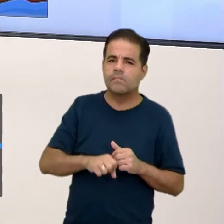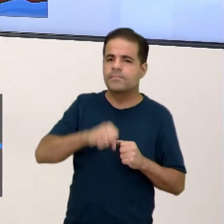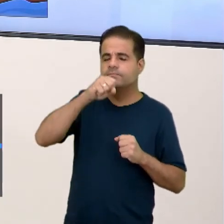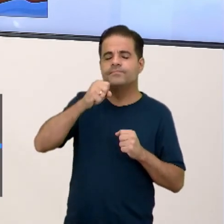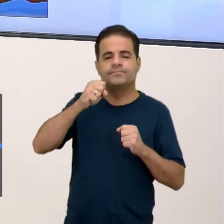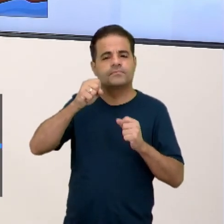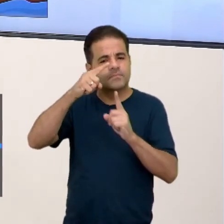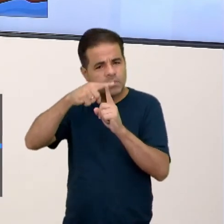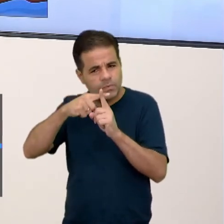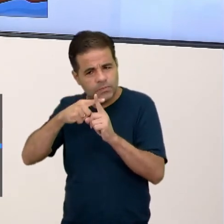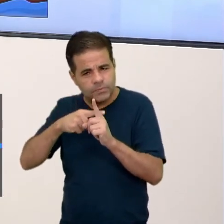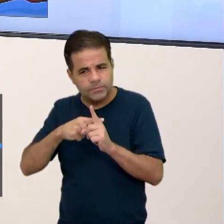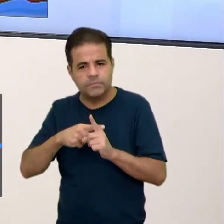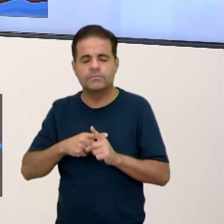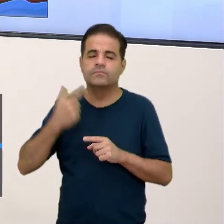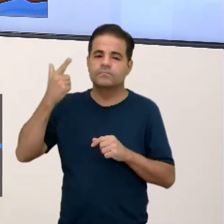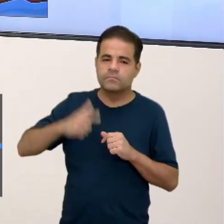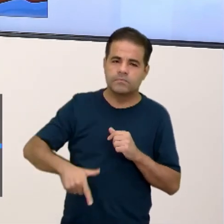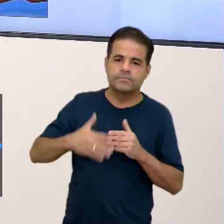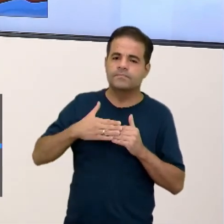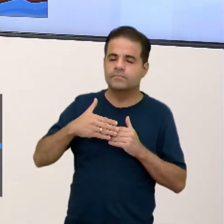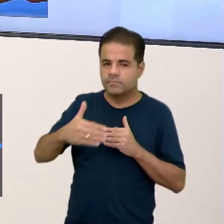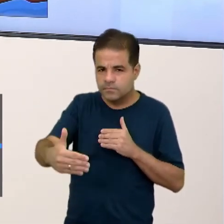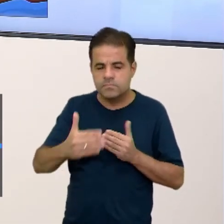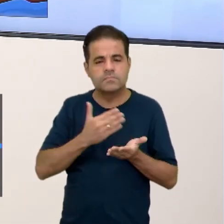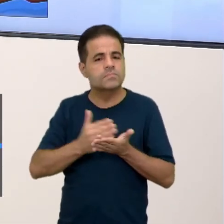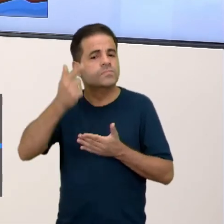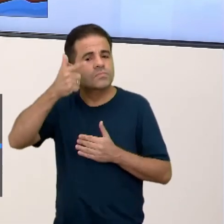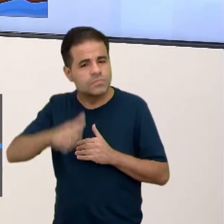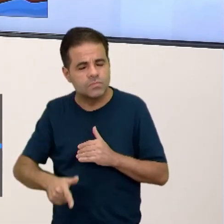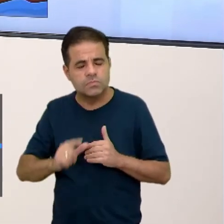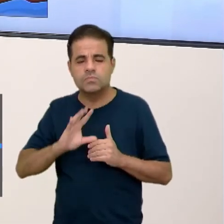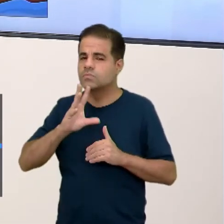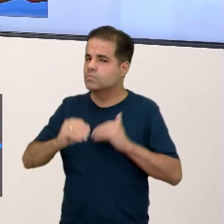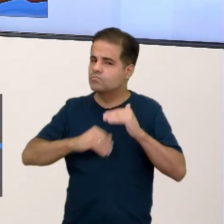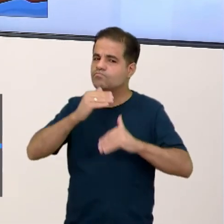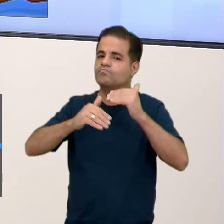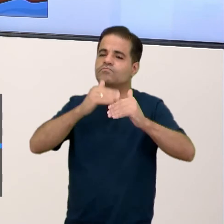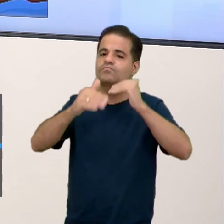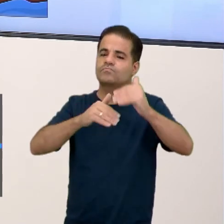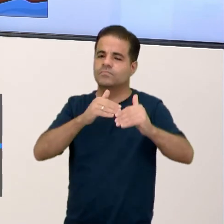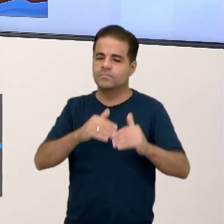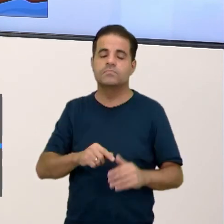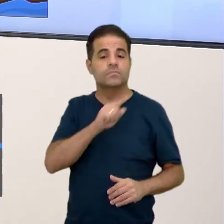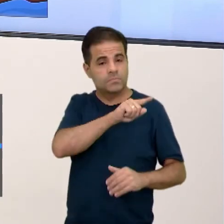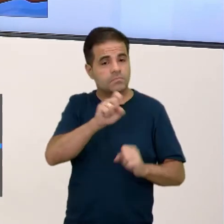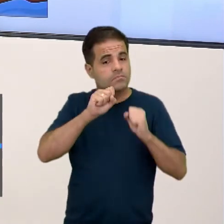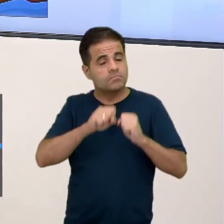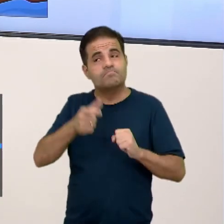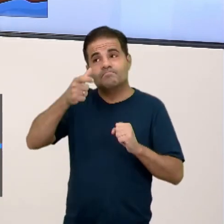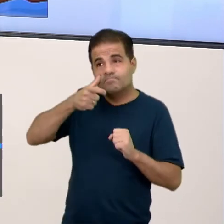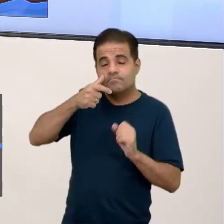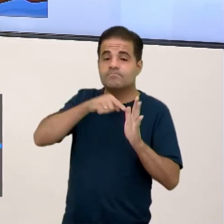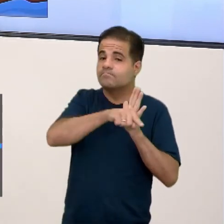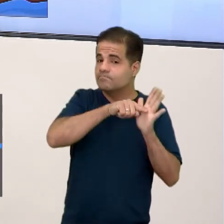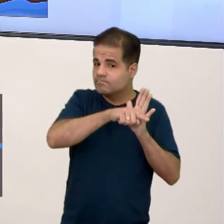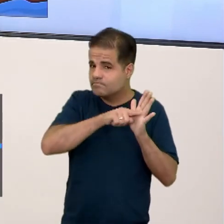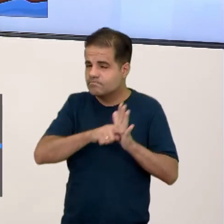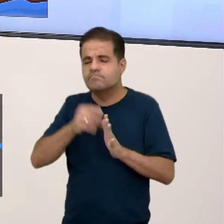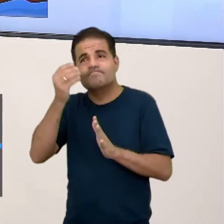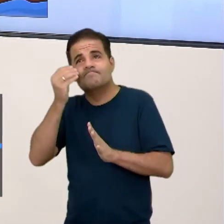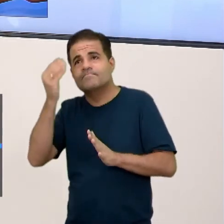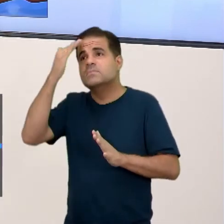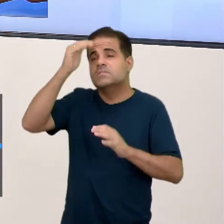novo, volta, né, para o solo e recomeça todo esse processo, tá certo? Então vocês podem dar uma pesquisada, tentar escrever